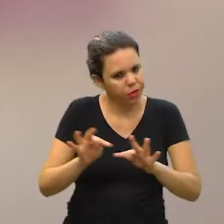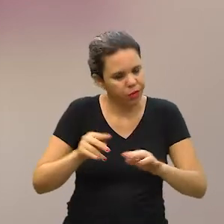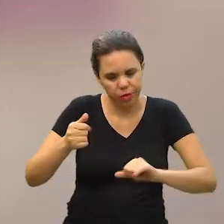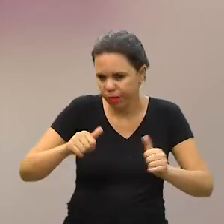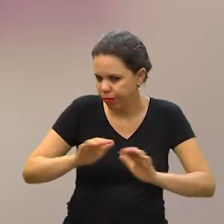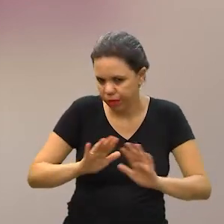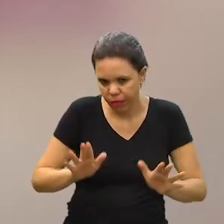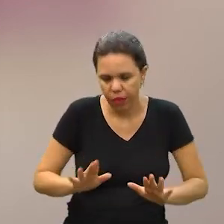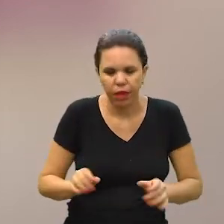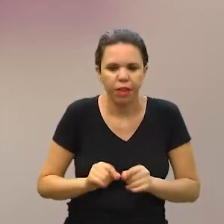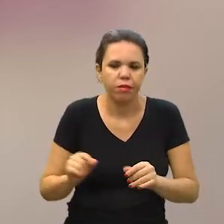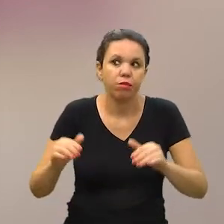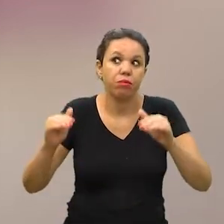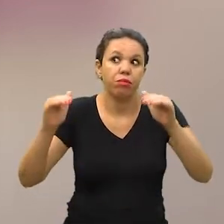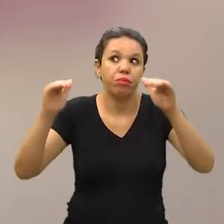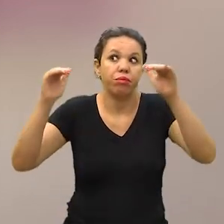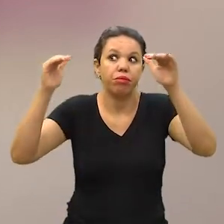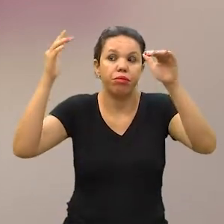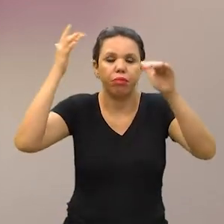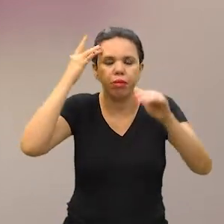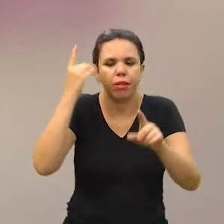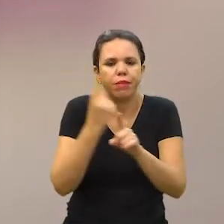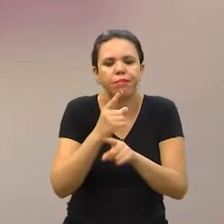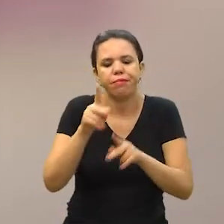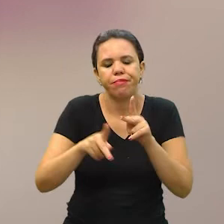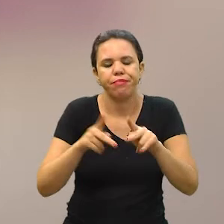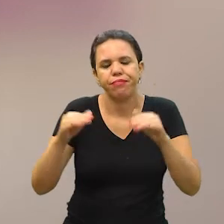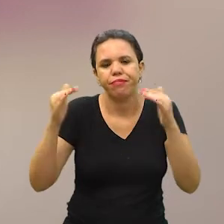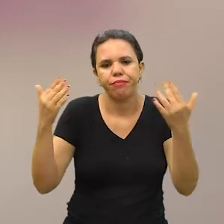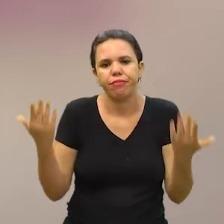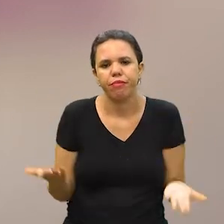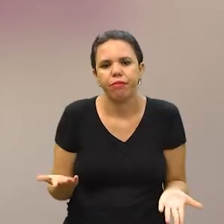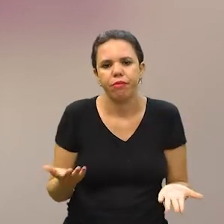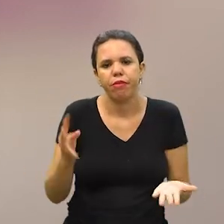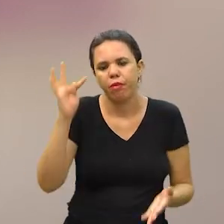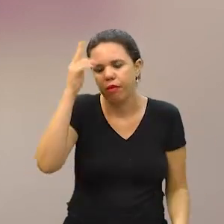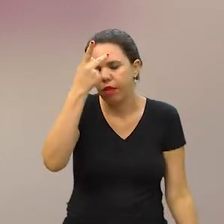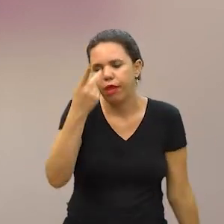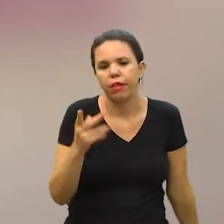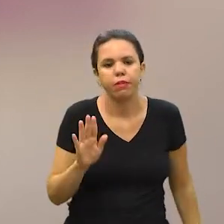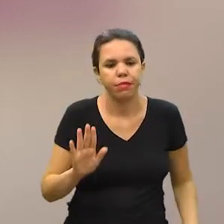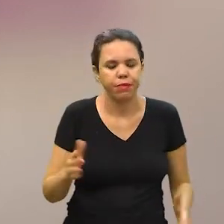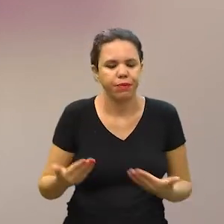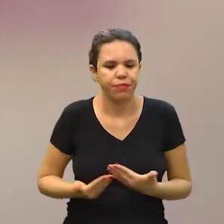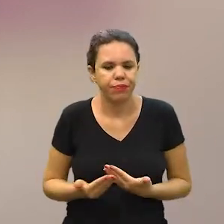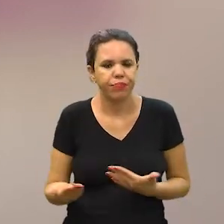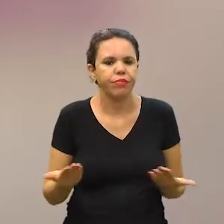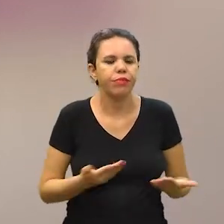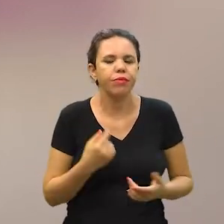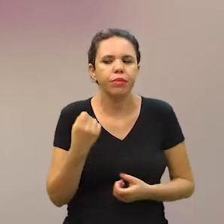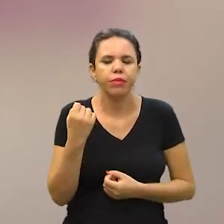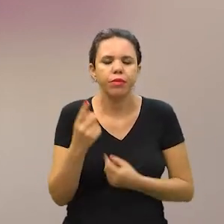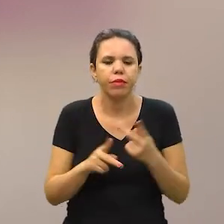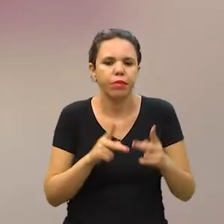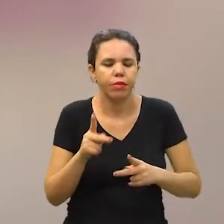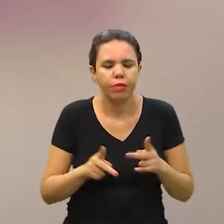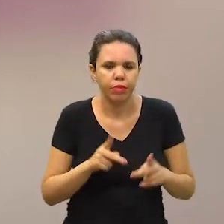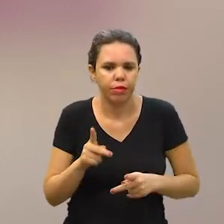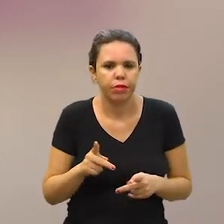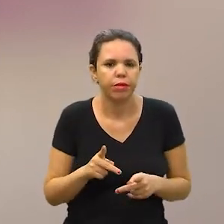feito o diagnóstico, e aí, de repente, foi encontrado na vida adulta, né? Mas hoje em dia nós temos casos